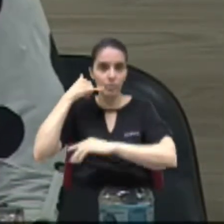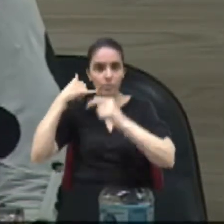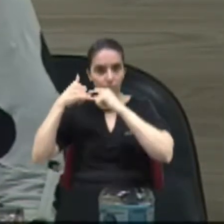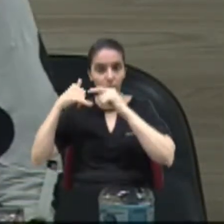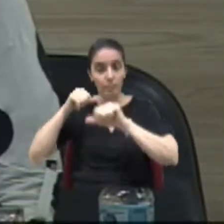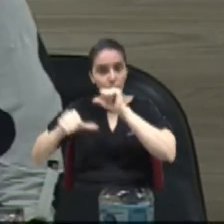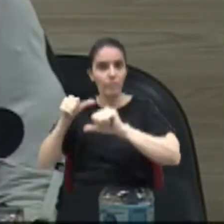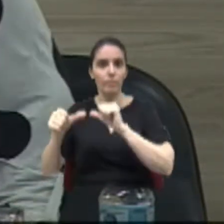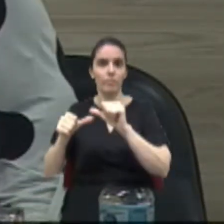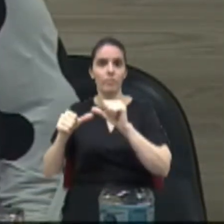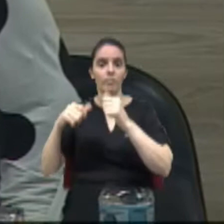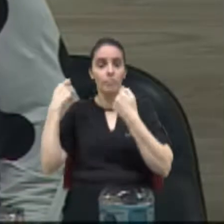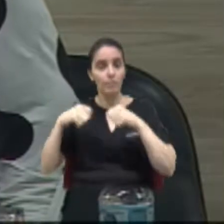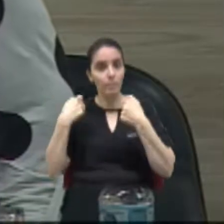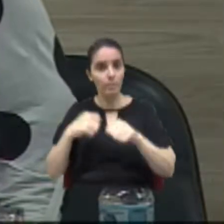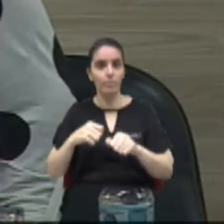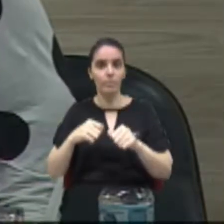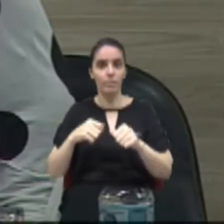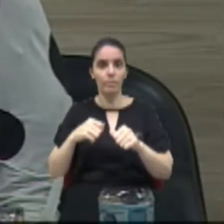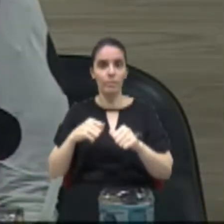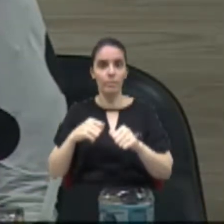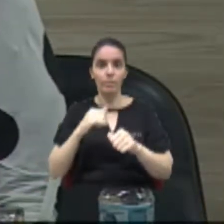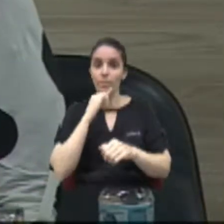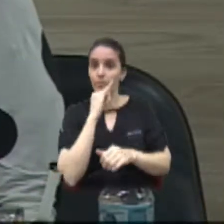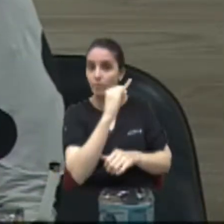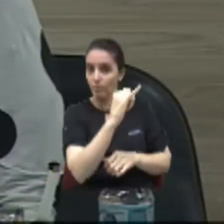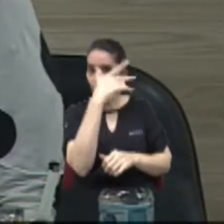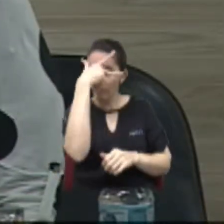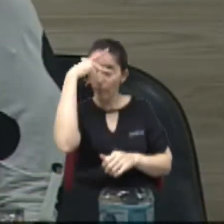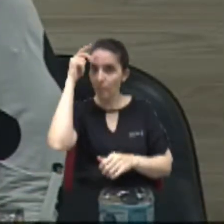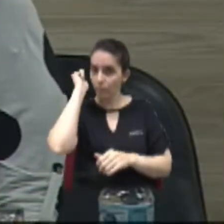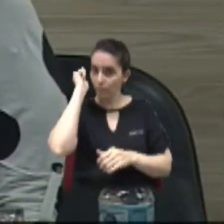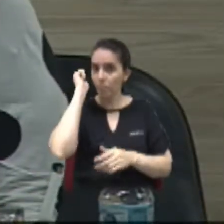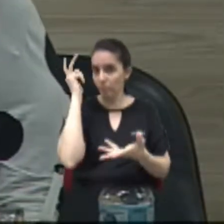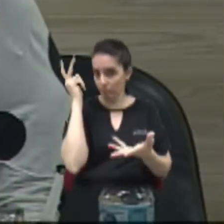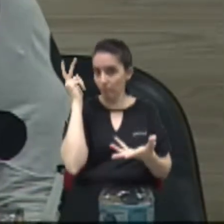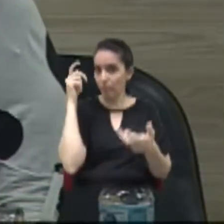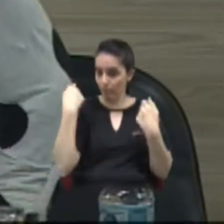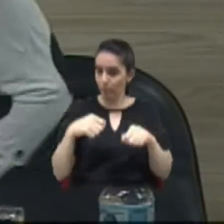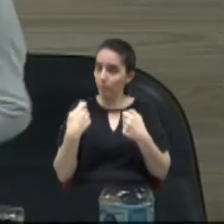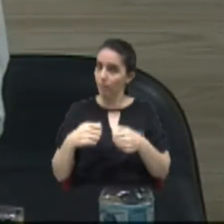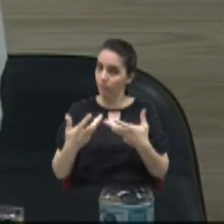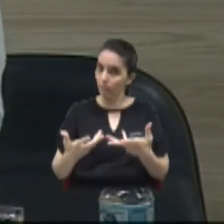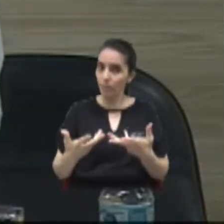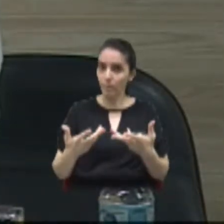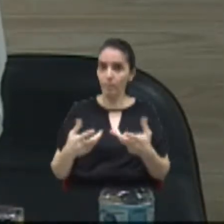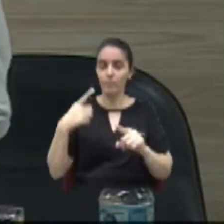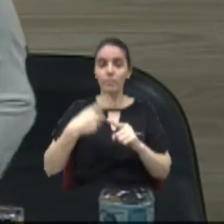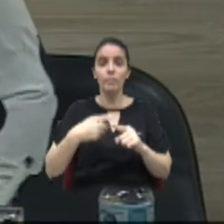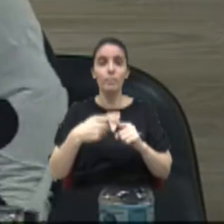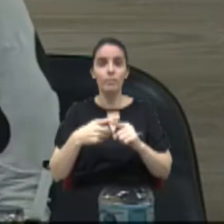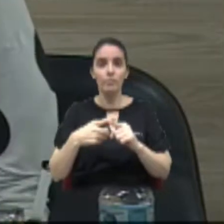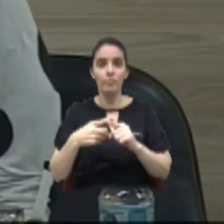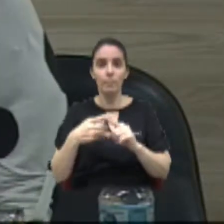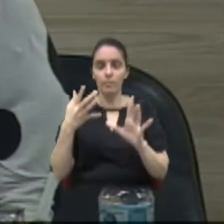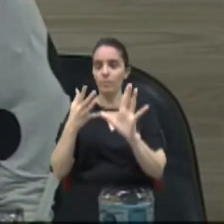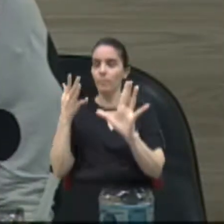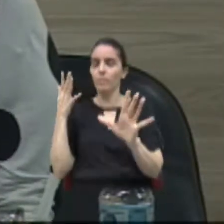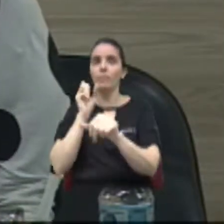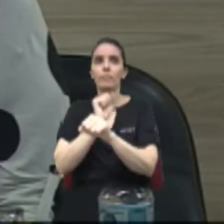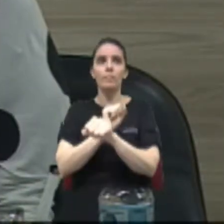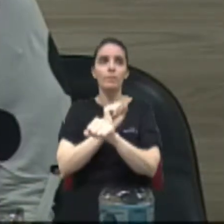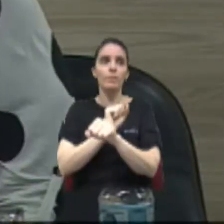chamada aconteça da Secretaria da Habitação. Então, parabéns, Mir, isso é importante,